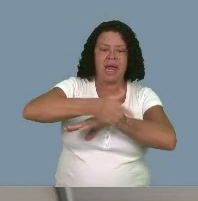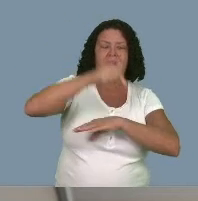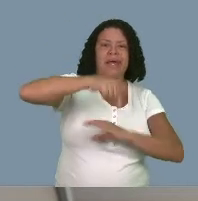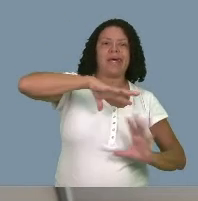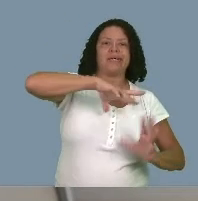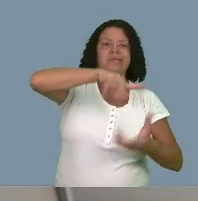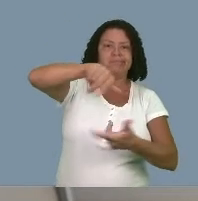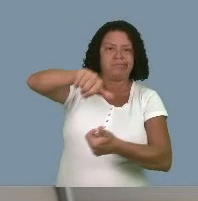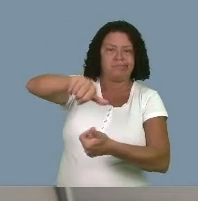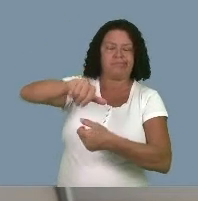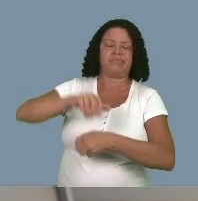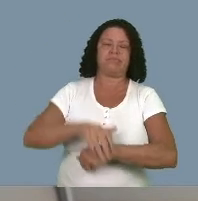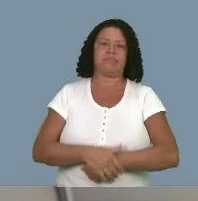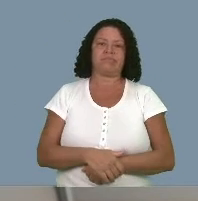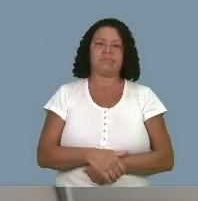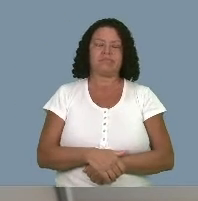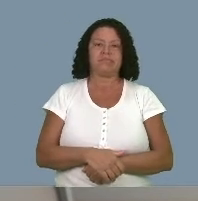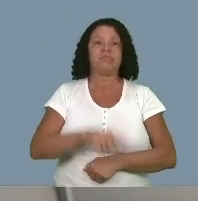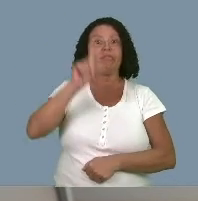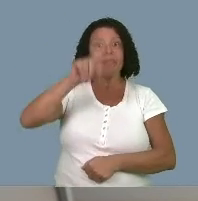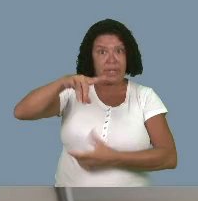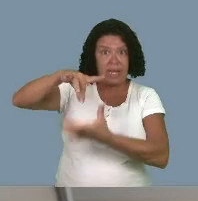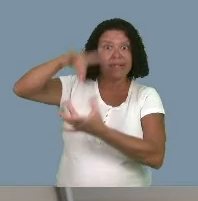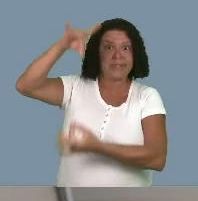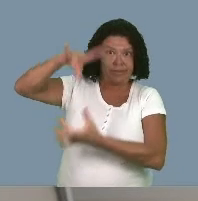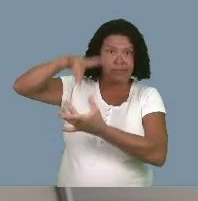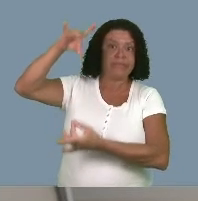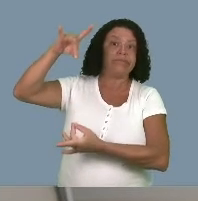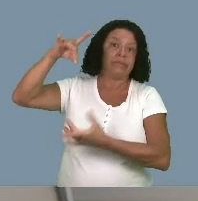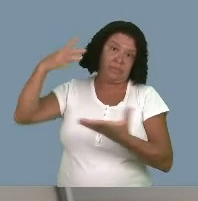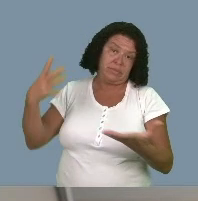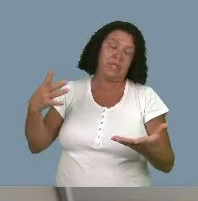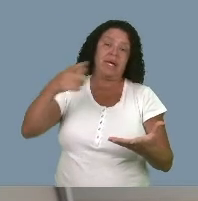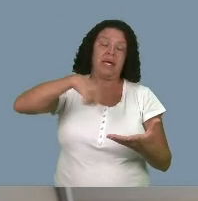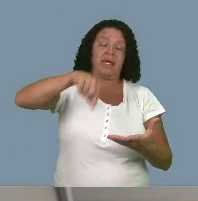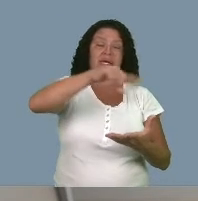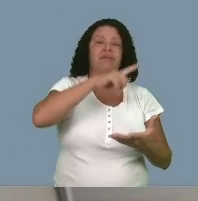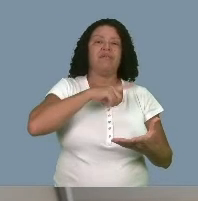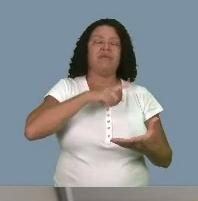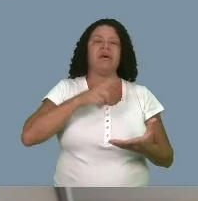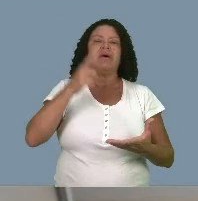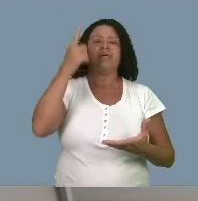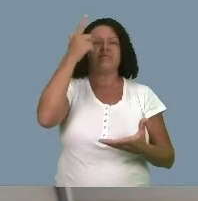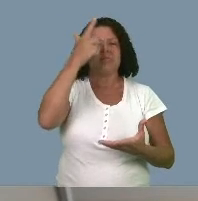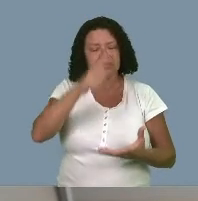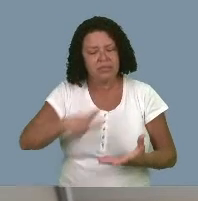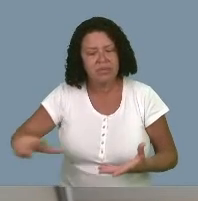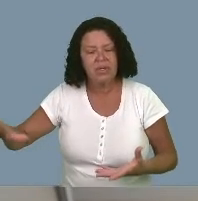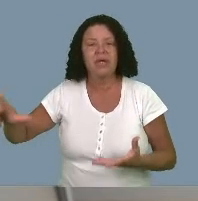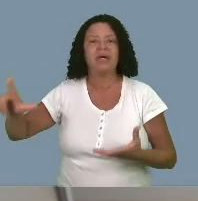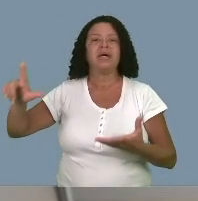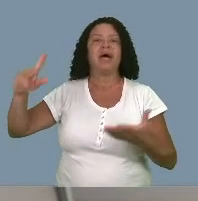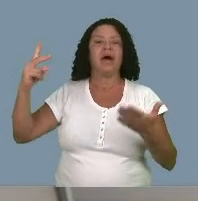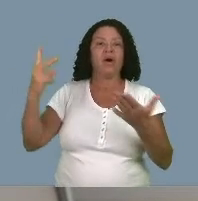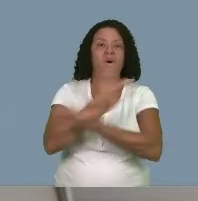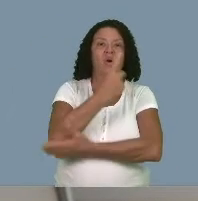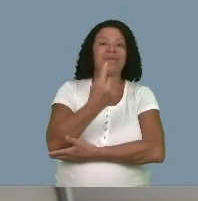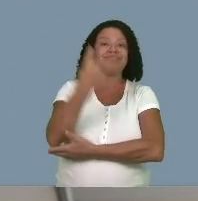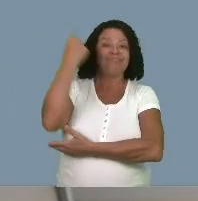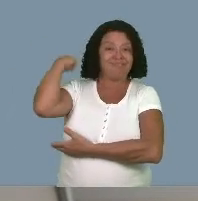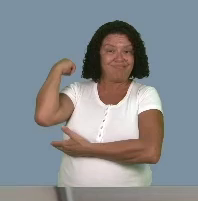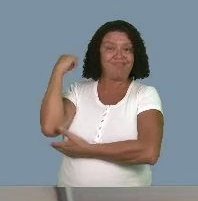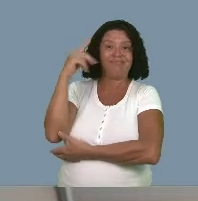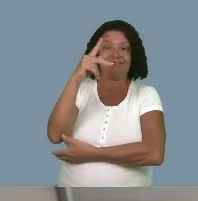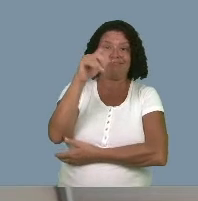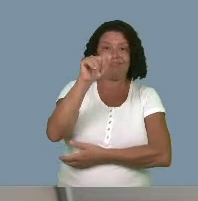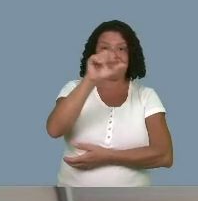planeta Terra? São espíritos que ainda vêm repetindo os equívocos do passado, né? Estamos